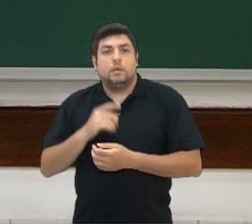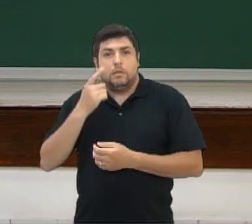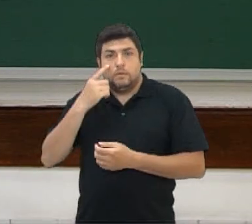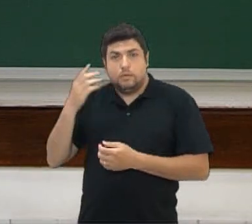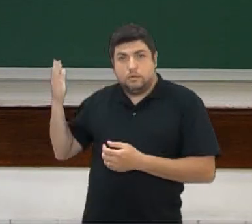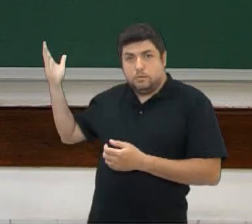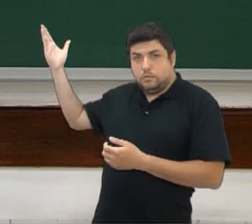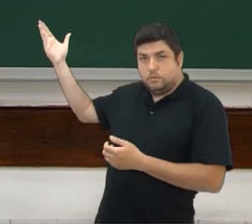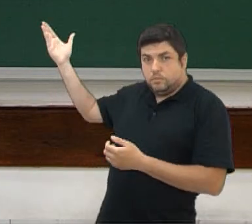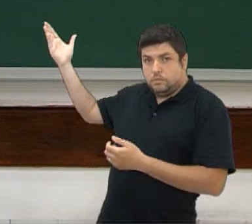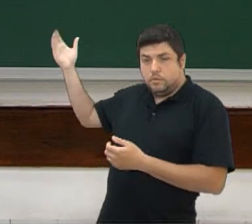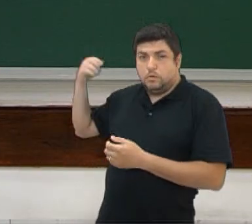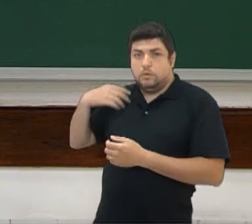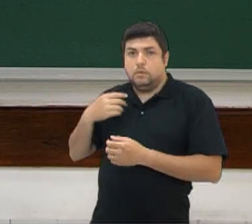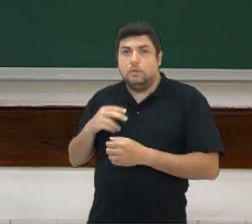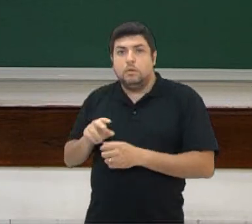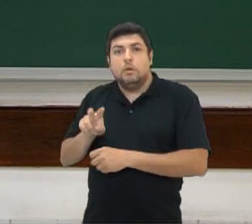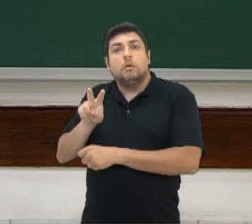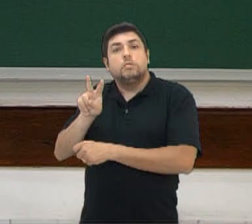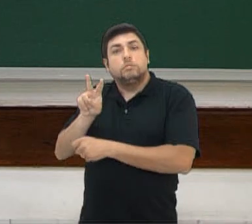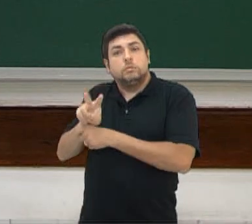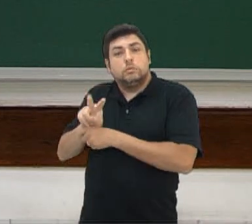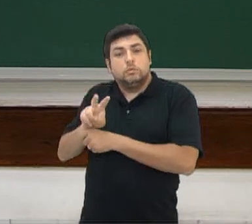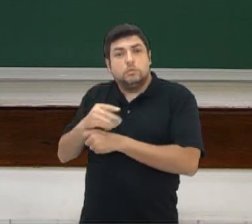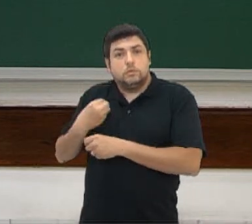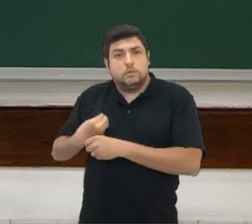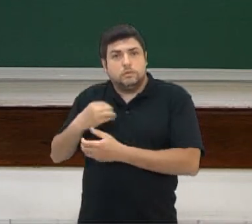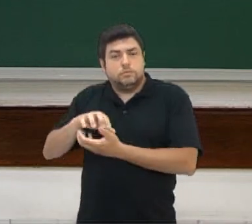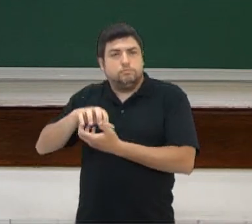são incapazes, mas que totalizam a vida dela ali dentro.